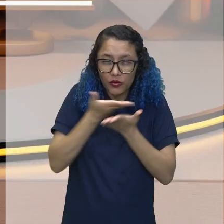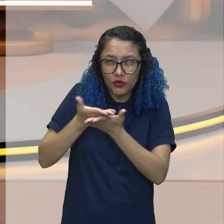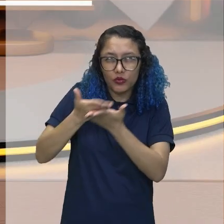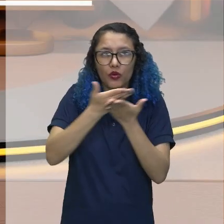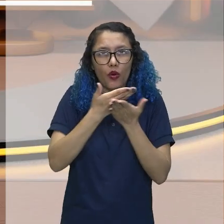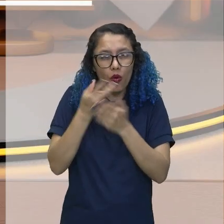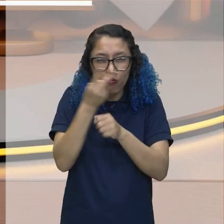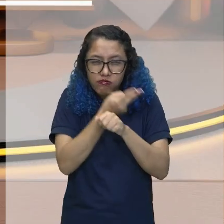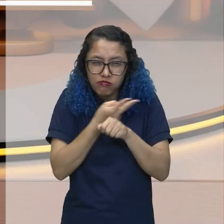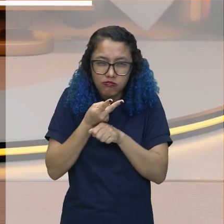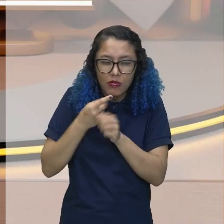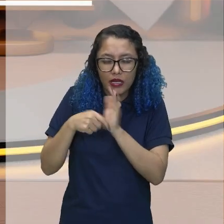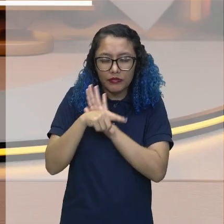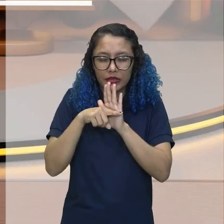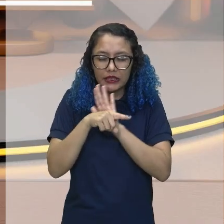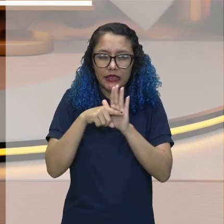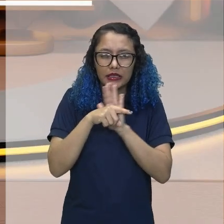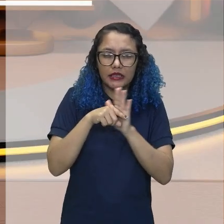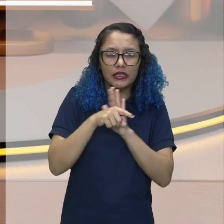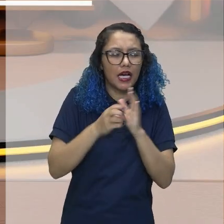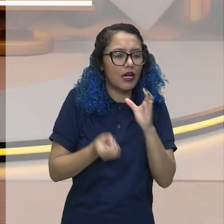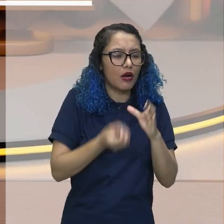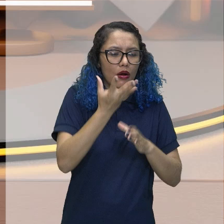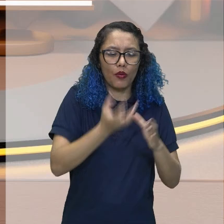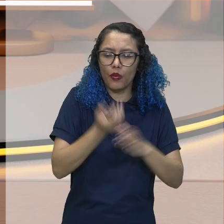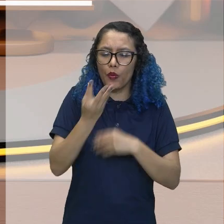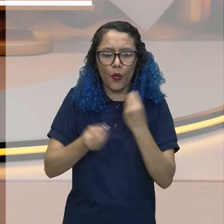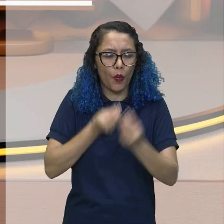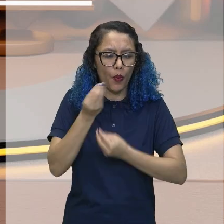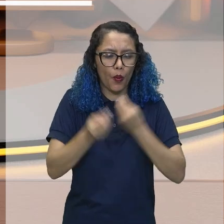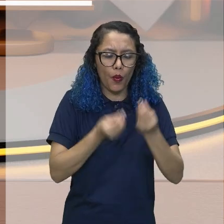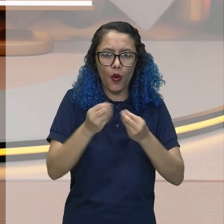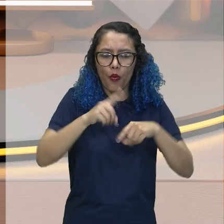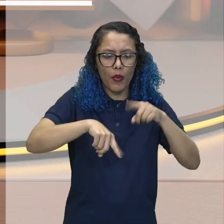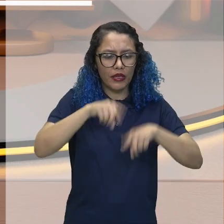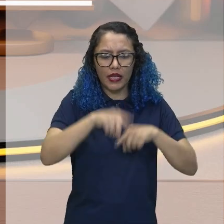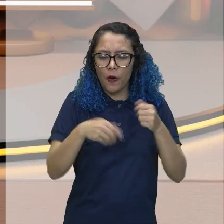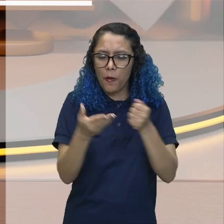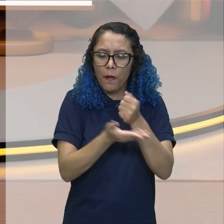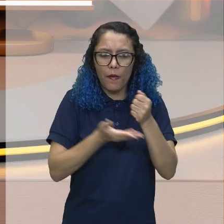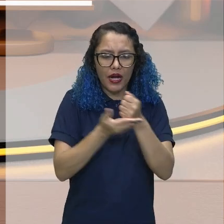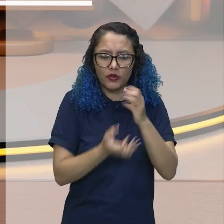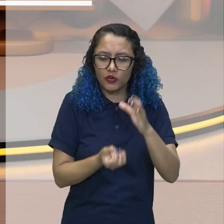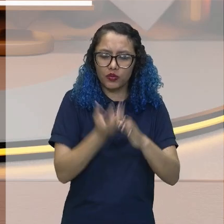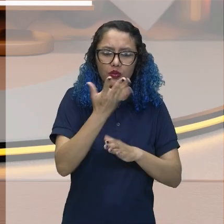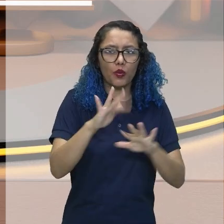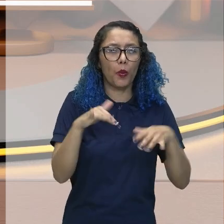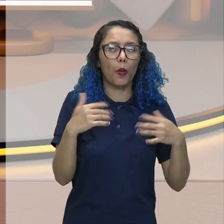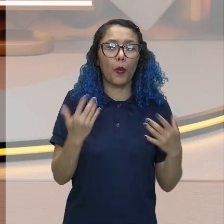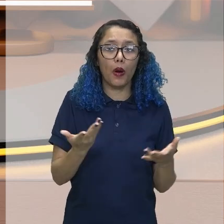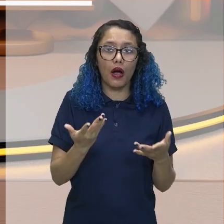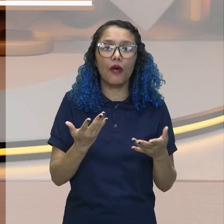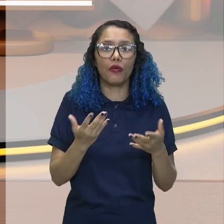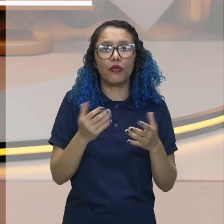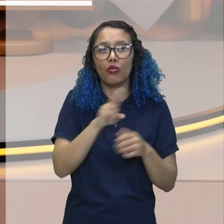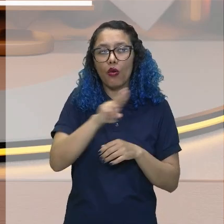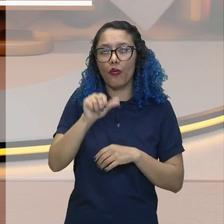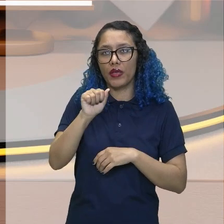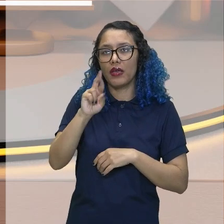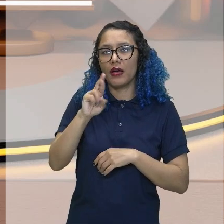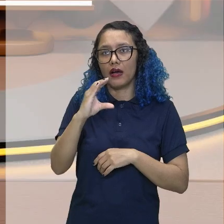entender o que era, de onde veio tudo isso, qual era o elemento primordial, que eles chamavam de arqué.